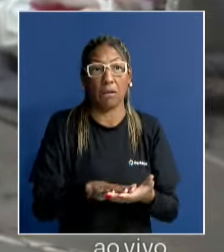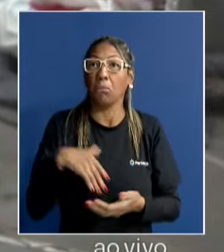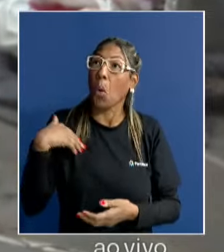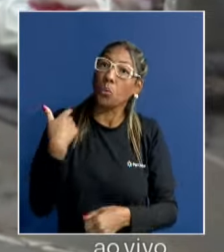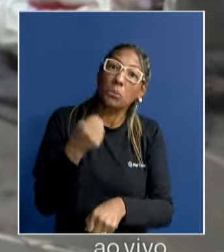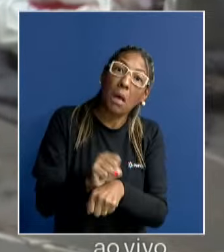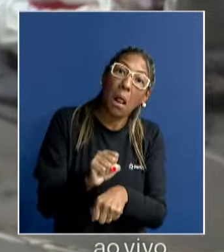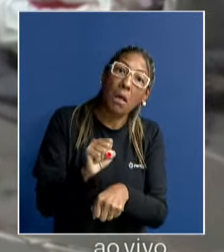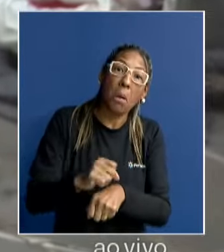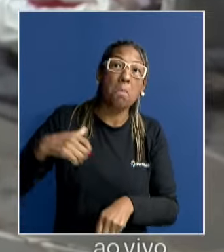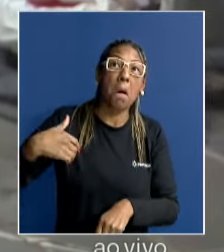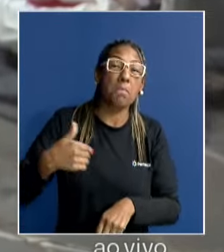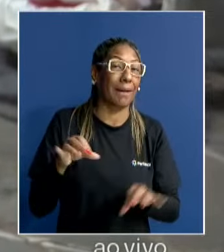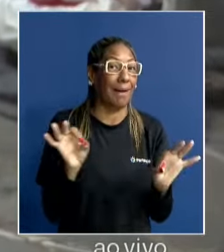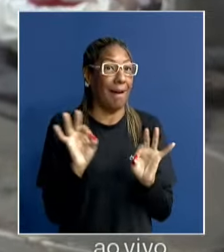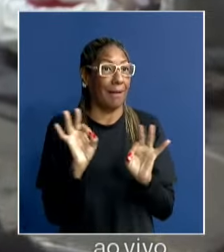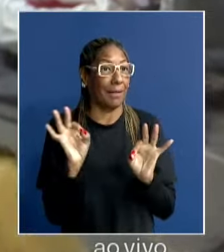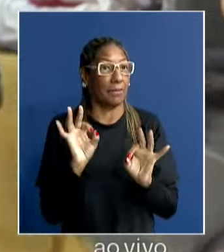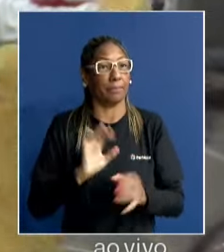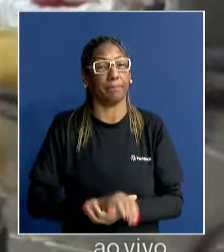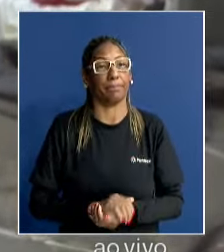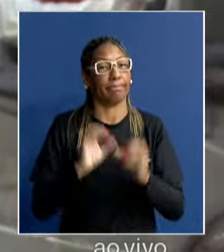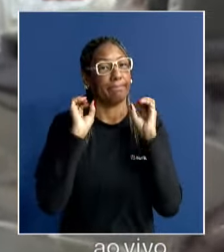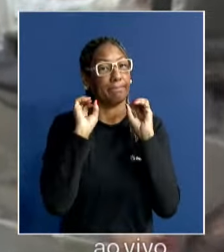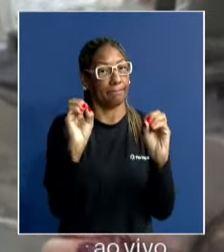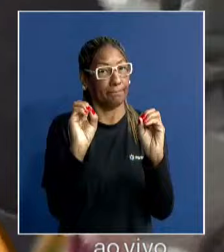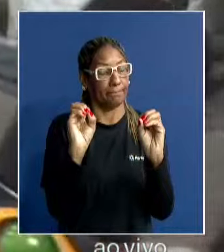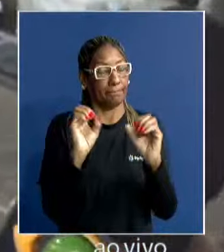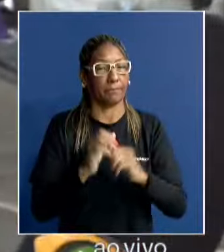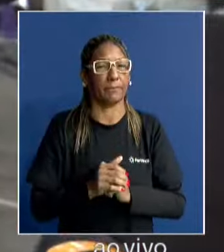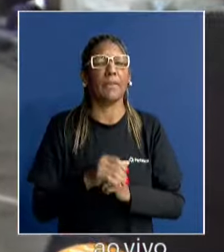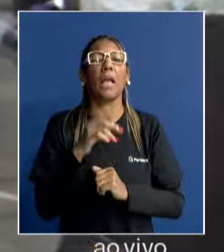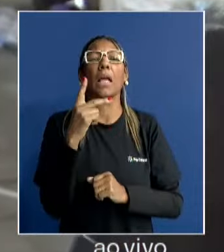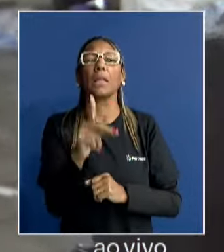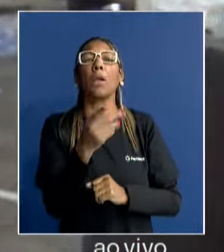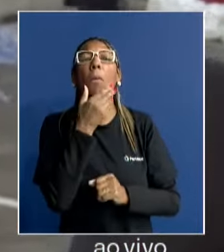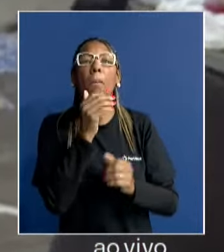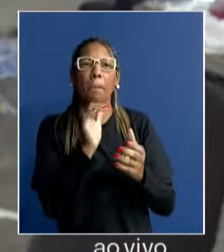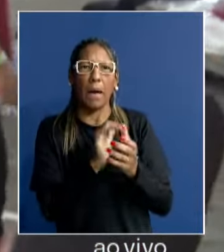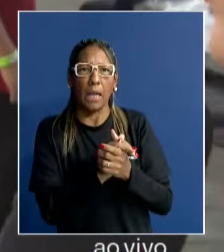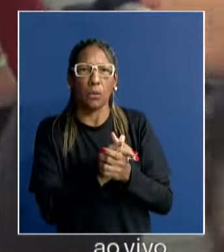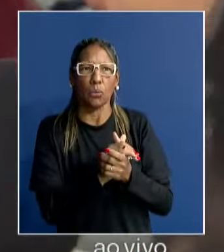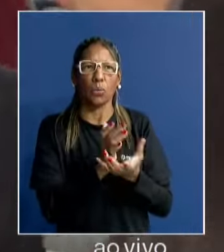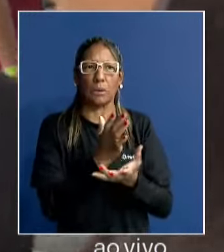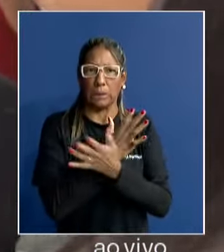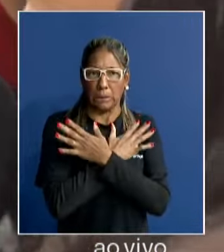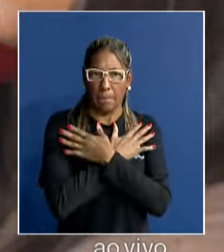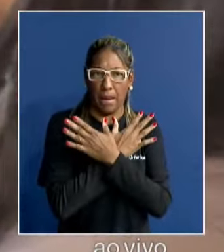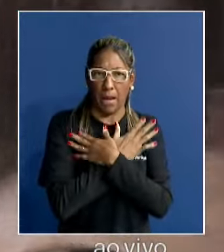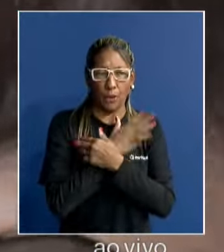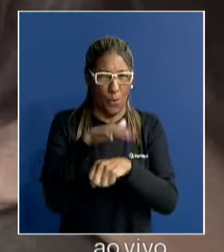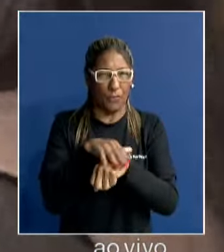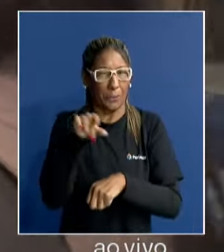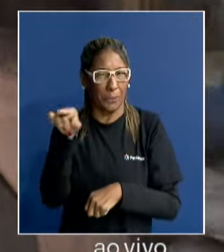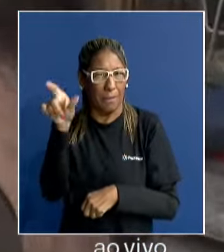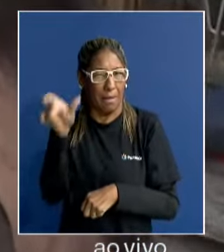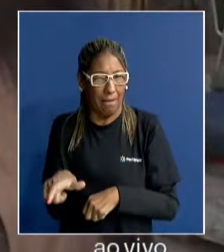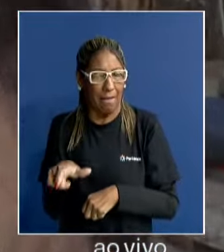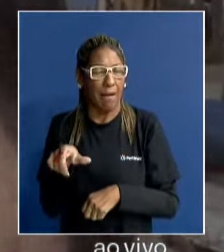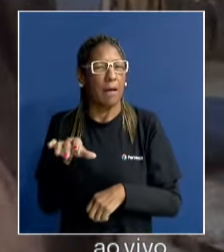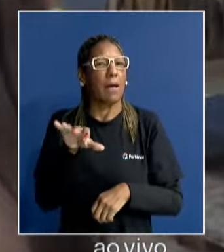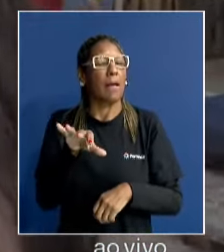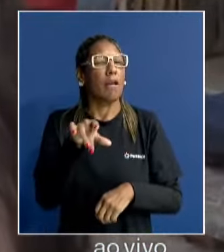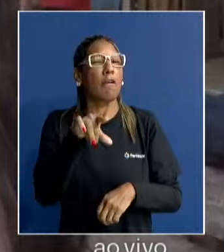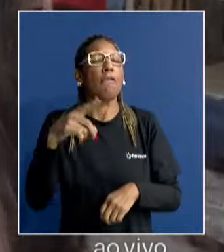agora, não recebi até nada. E tu e o teu marido tá desempregado, a gente já conversou também com ele,